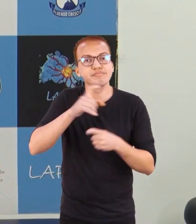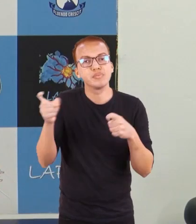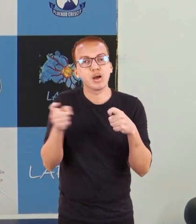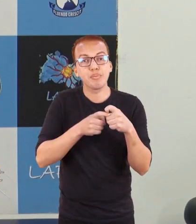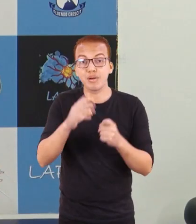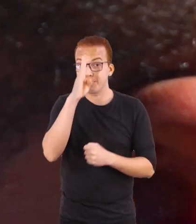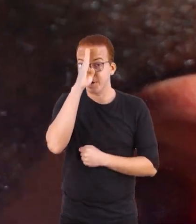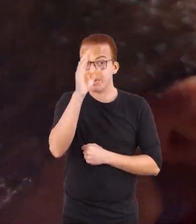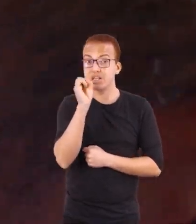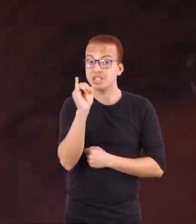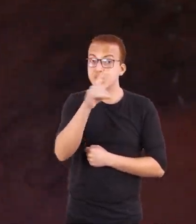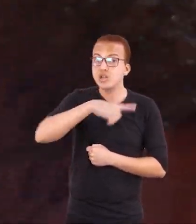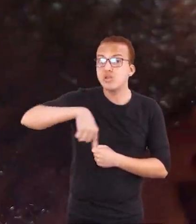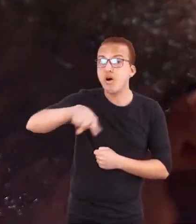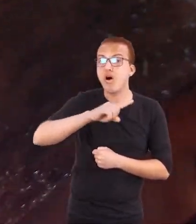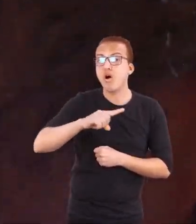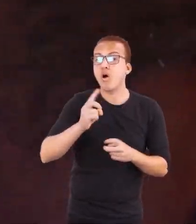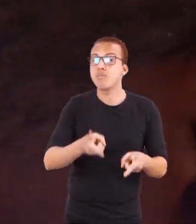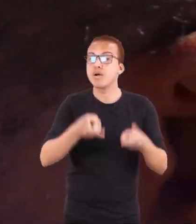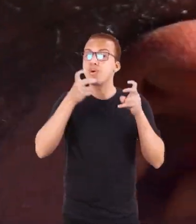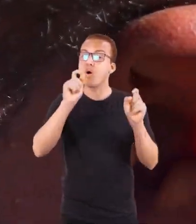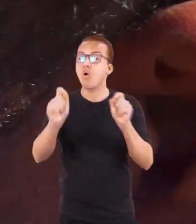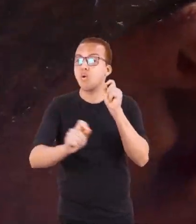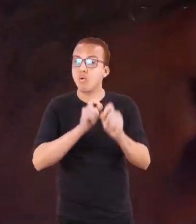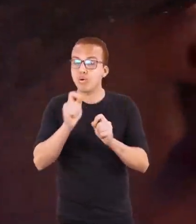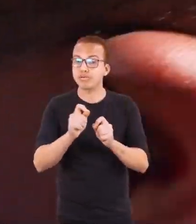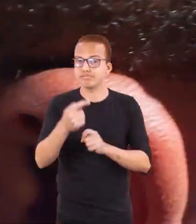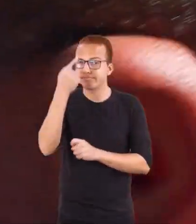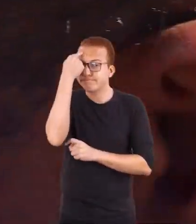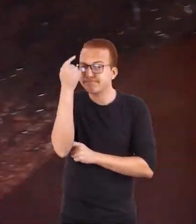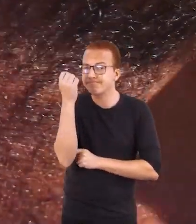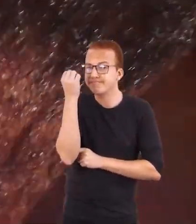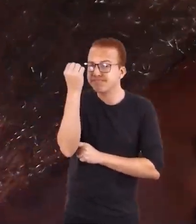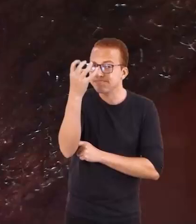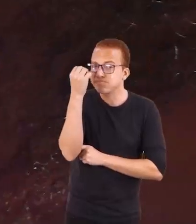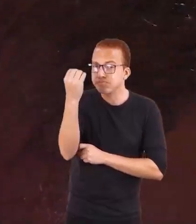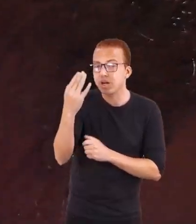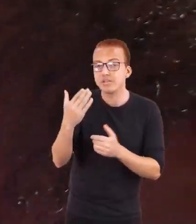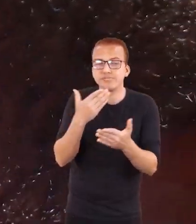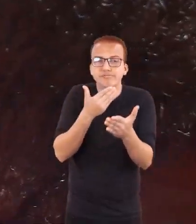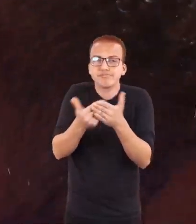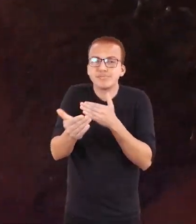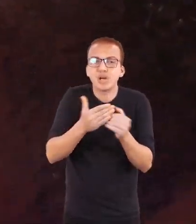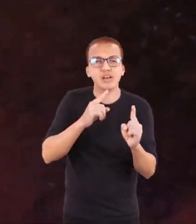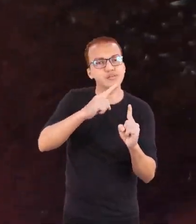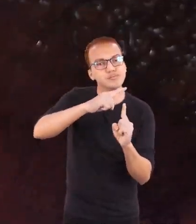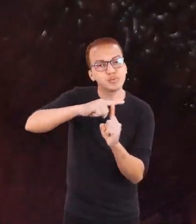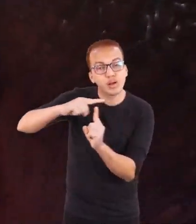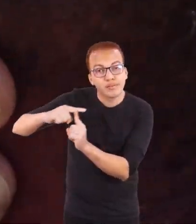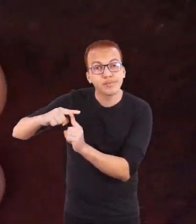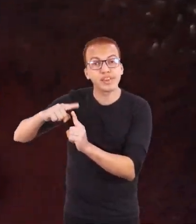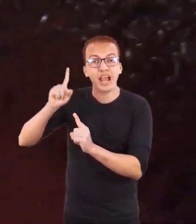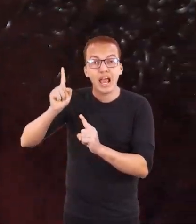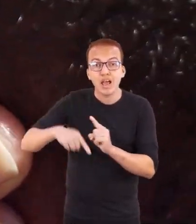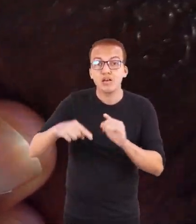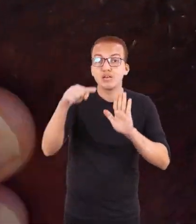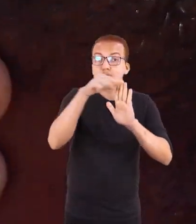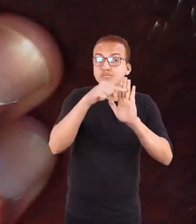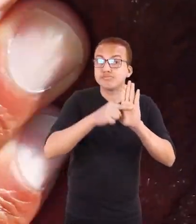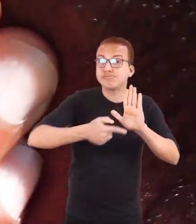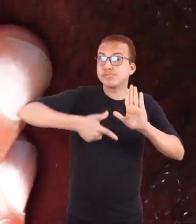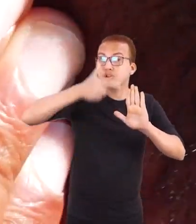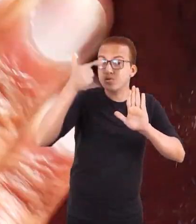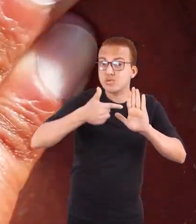área clínica, principalmente quando a gente considera que a dor de cabeça, em geral, independente da sua classificação,